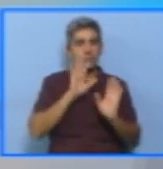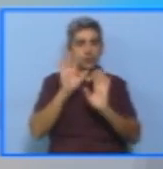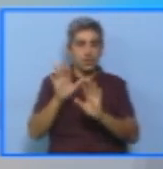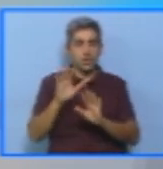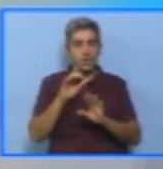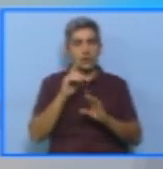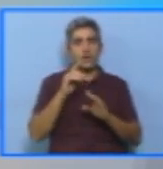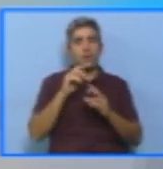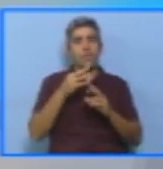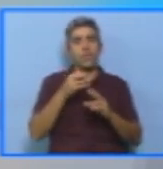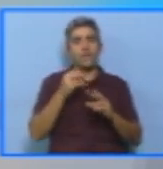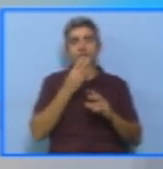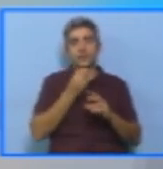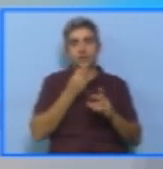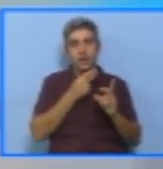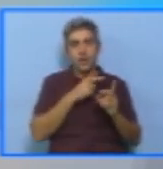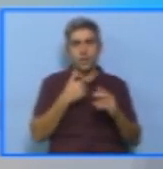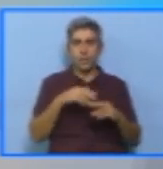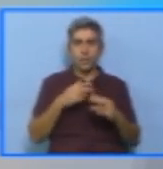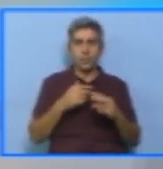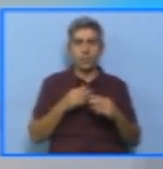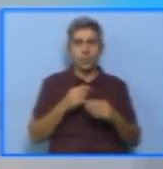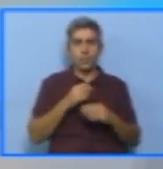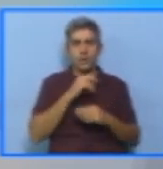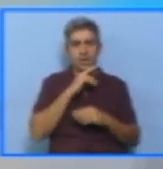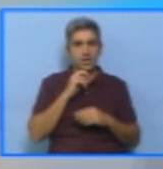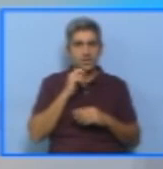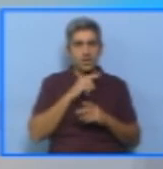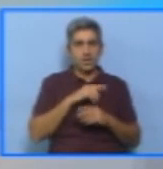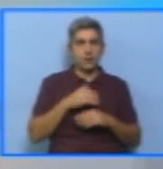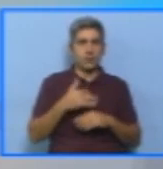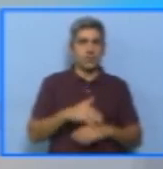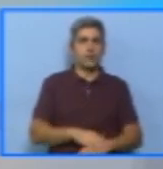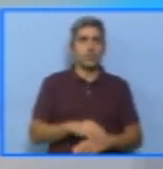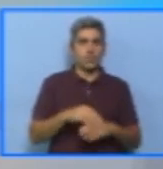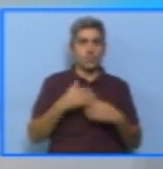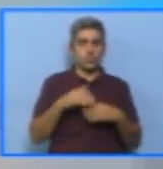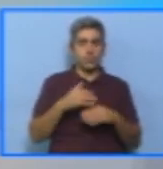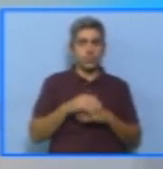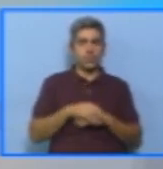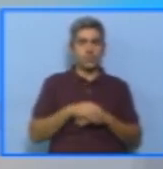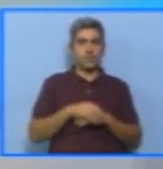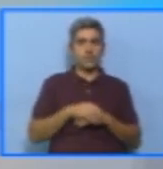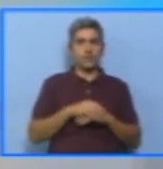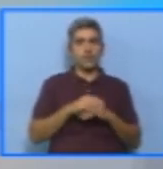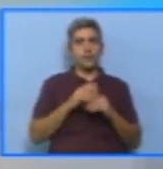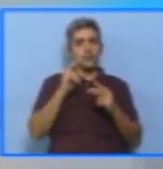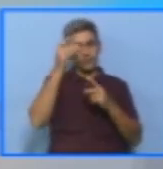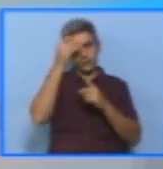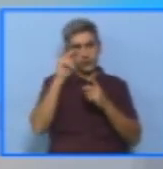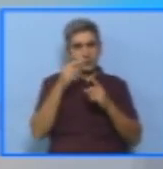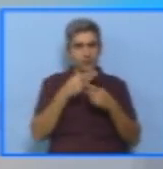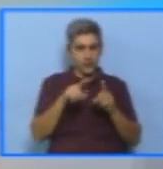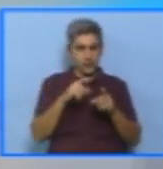drama. E desse drama resultaram perspectivas diferentes. Aquela que é mais cómoda